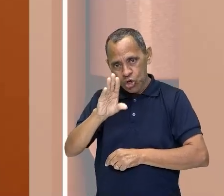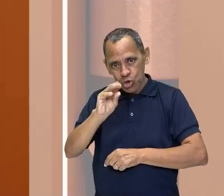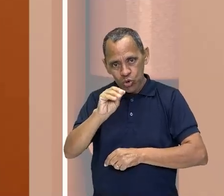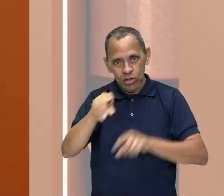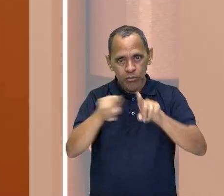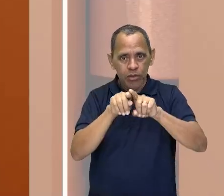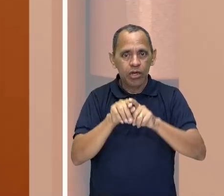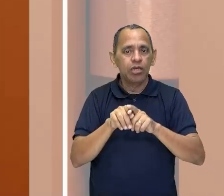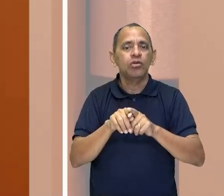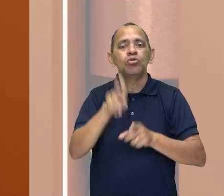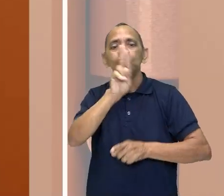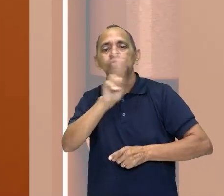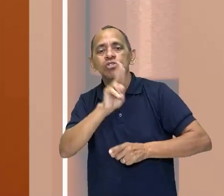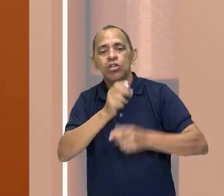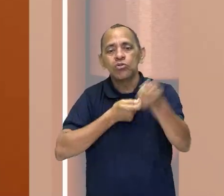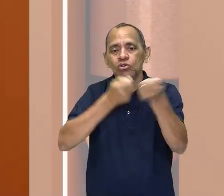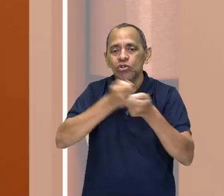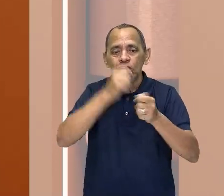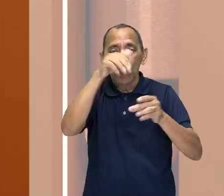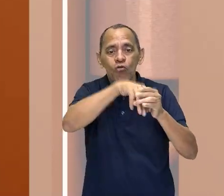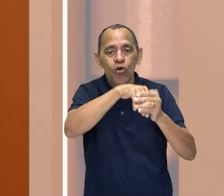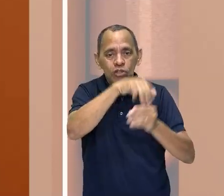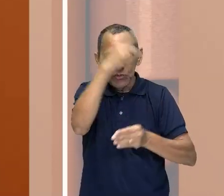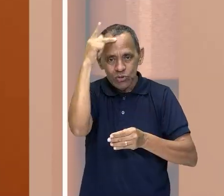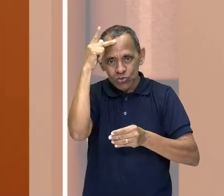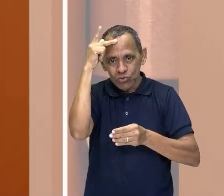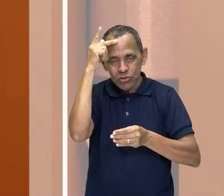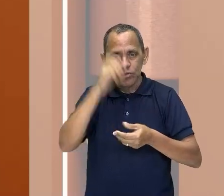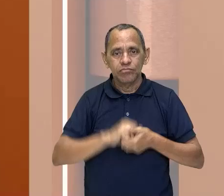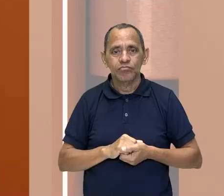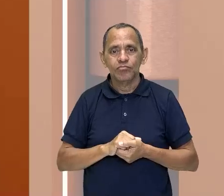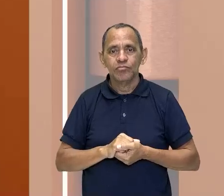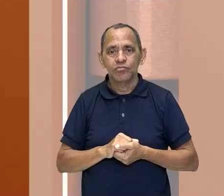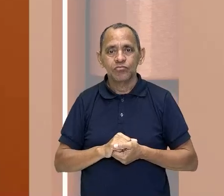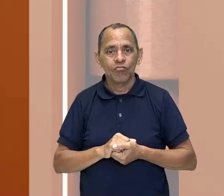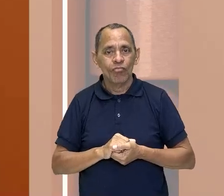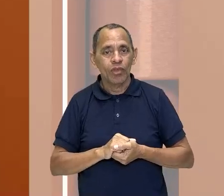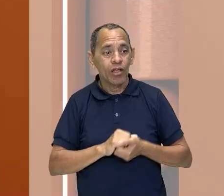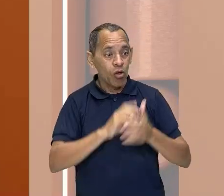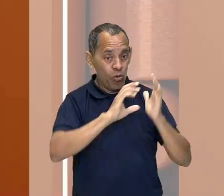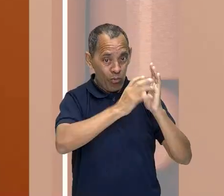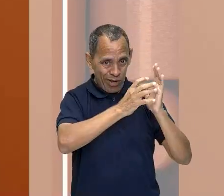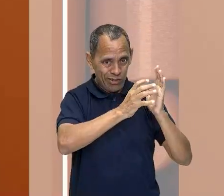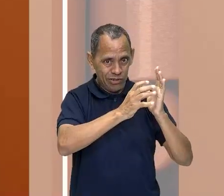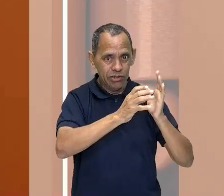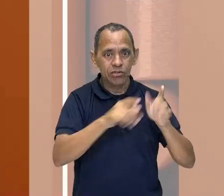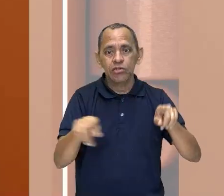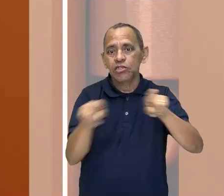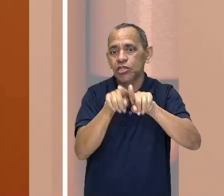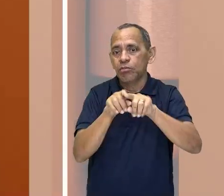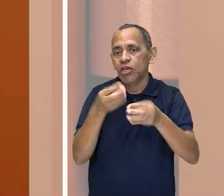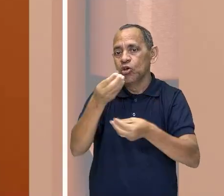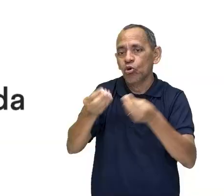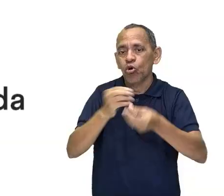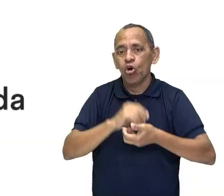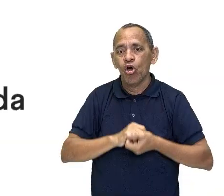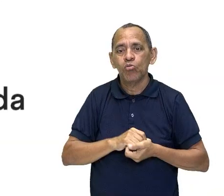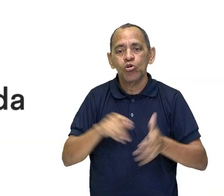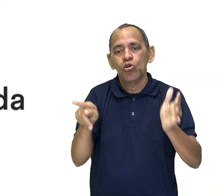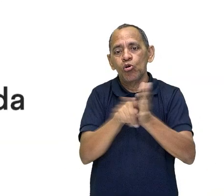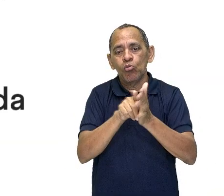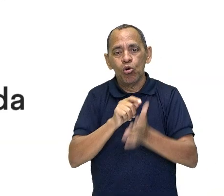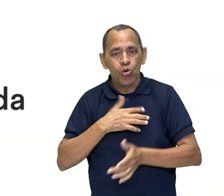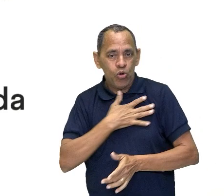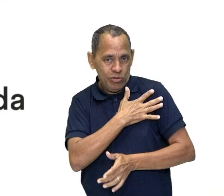eleitores e de fato, para o candidato apoiado pelo coronel ou até mesmo para o próprio coronel. Vamos adiante com o